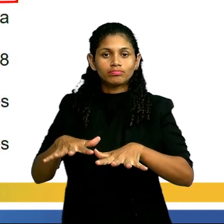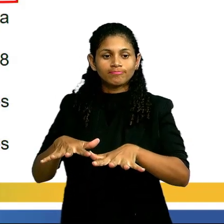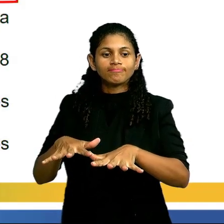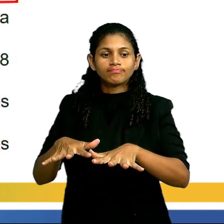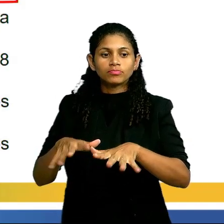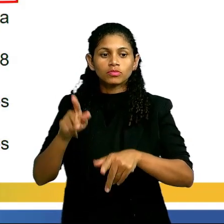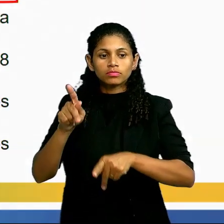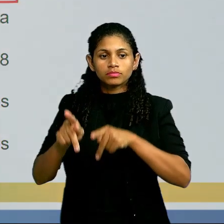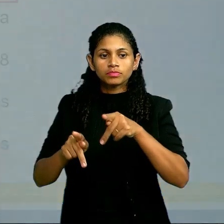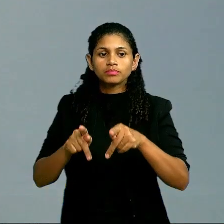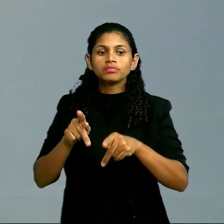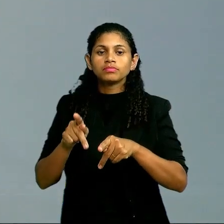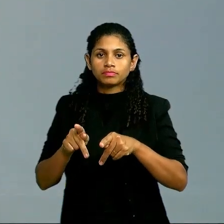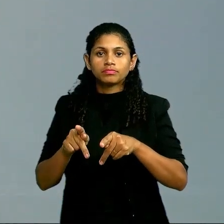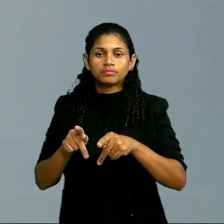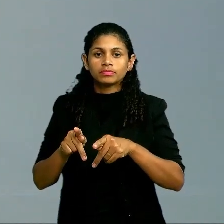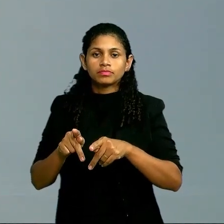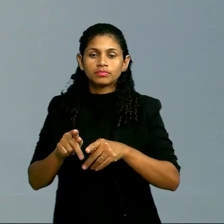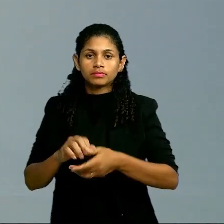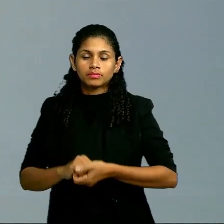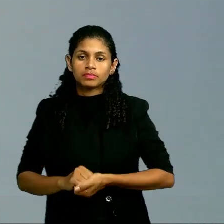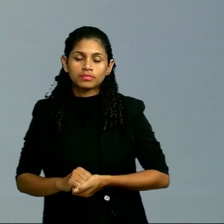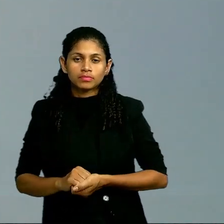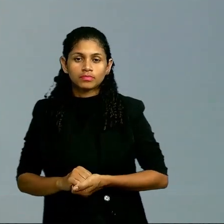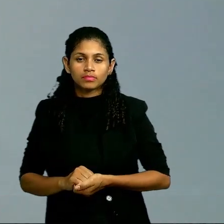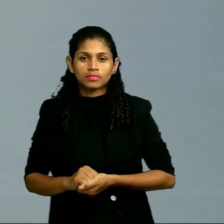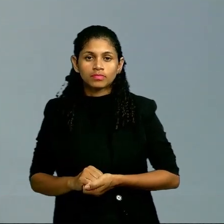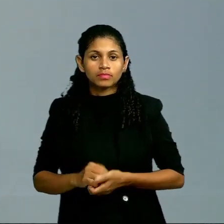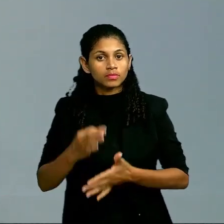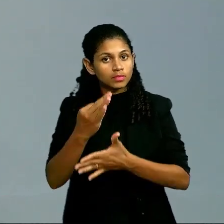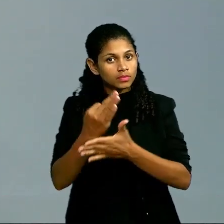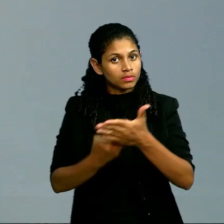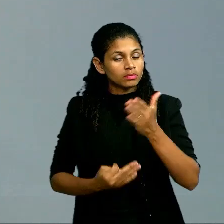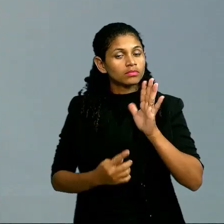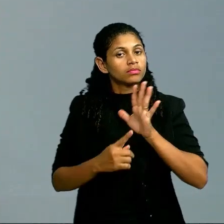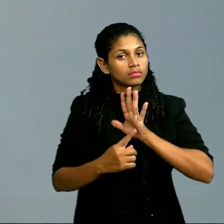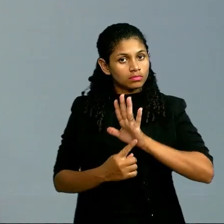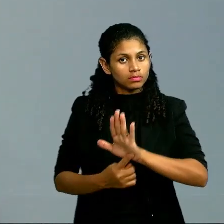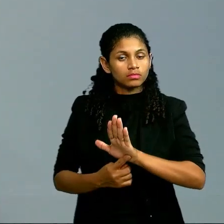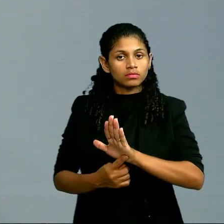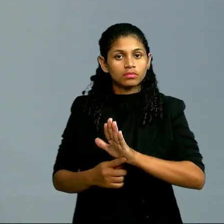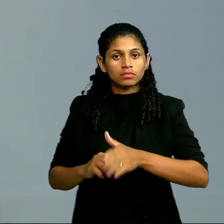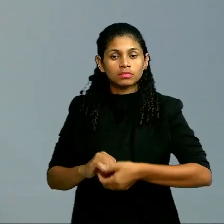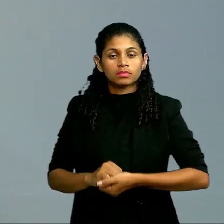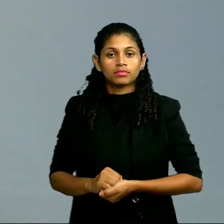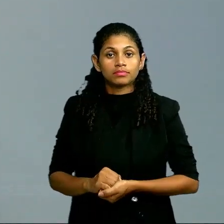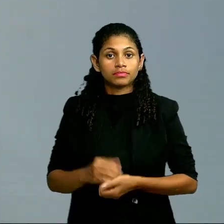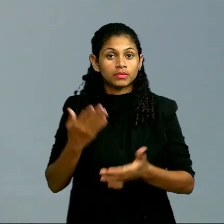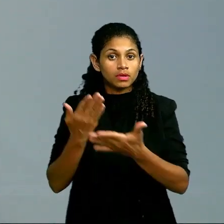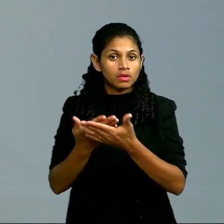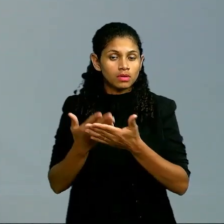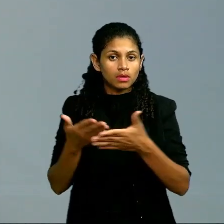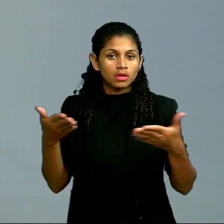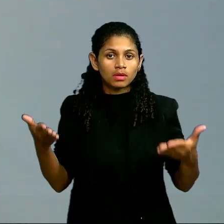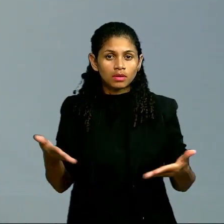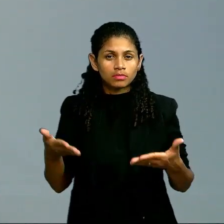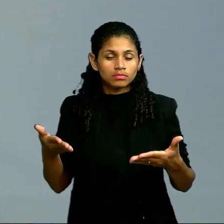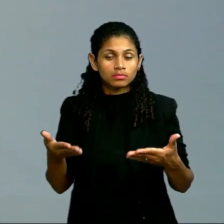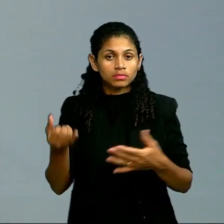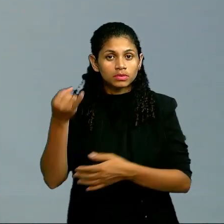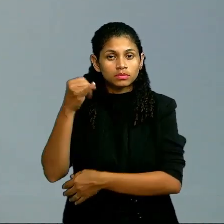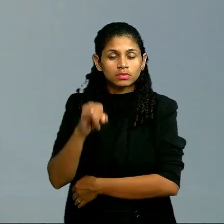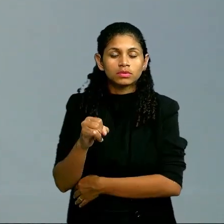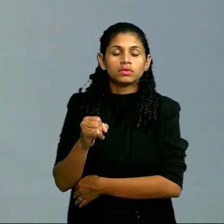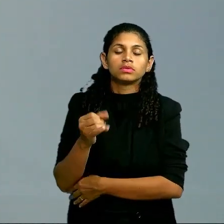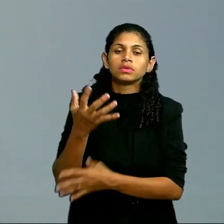Norte sobre o território da Coreia do Sul, que o texto explicita. Essa foi a nossa aula de hoje. Se você quiser